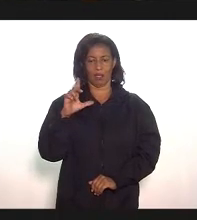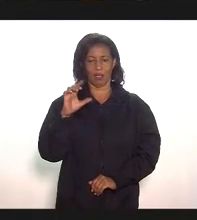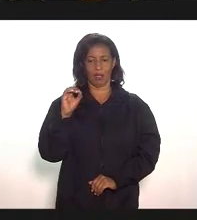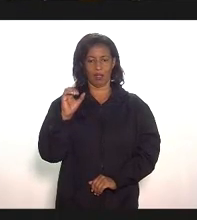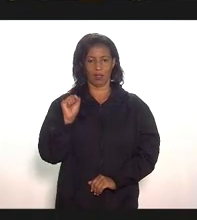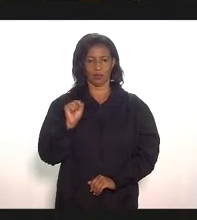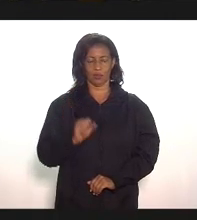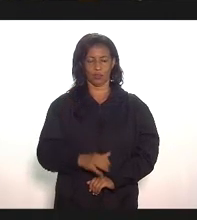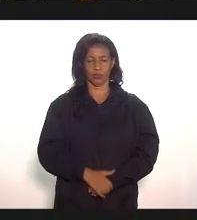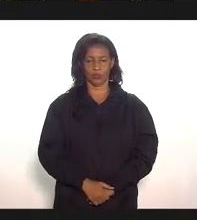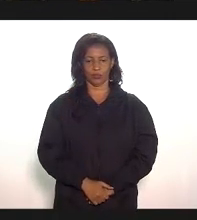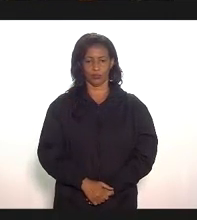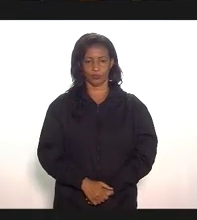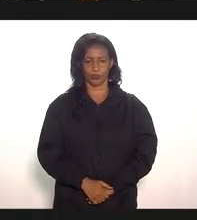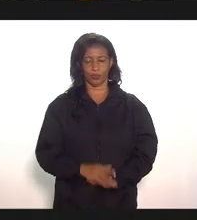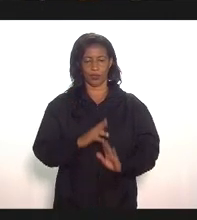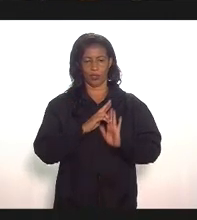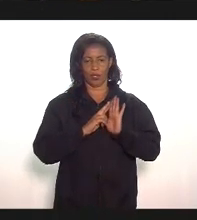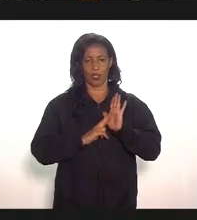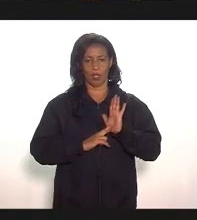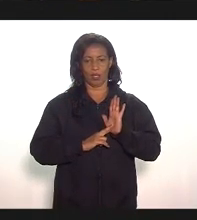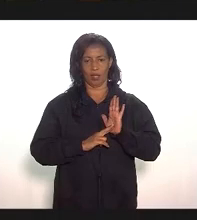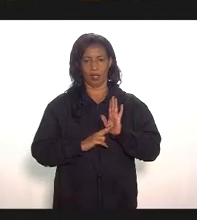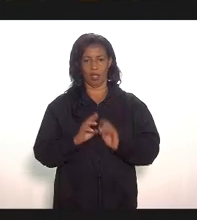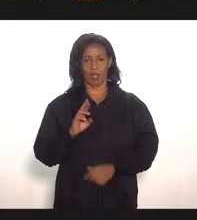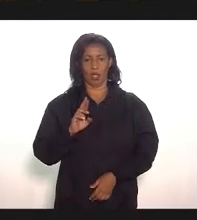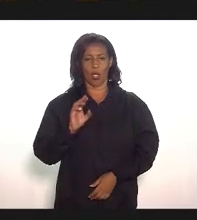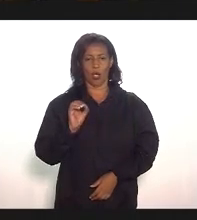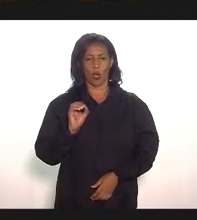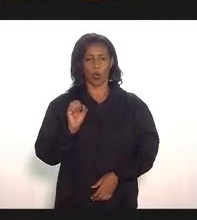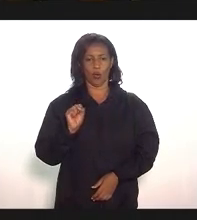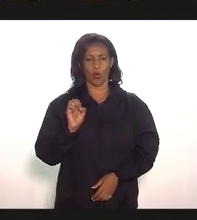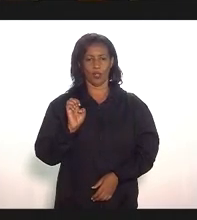Com o relator. Deputado Rosenberg Reis.